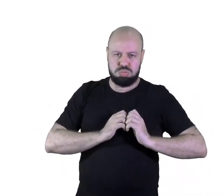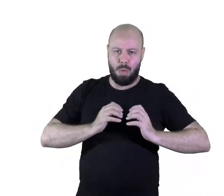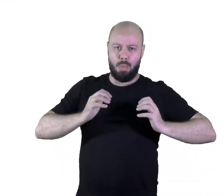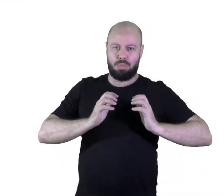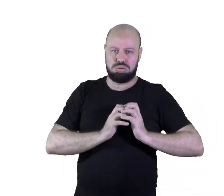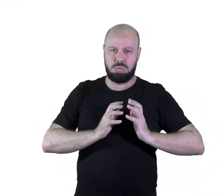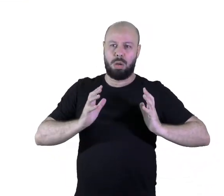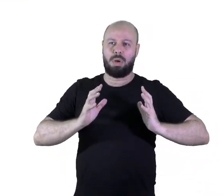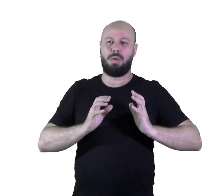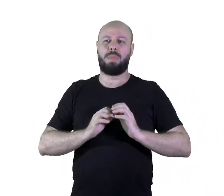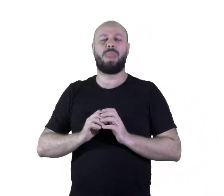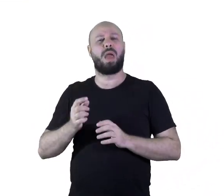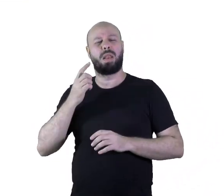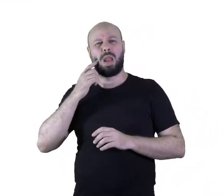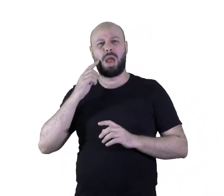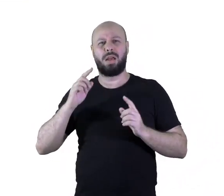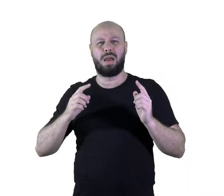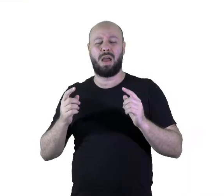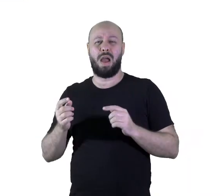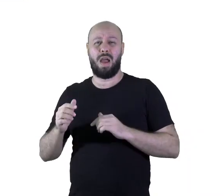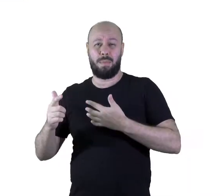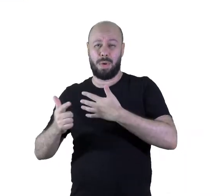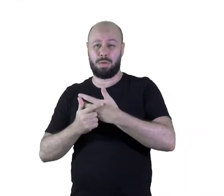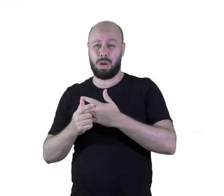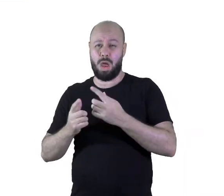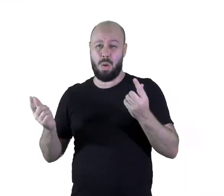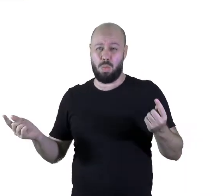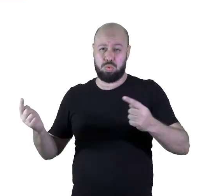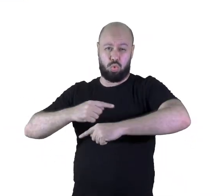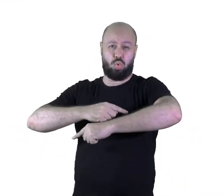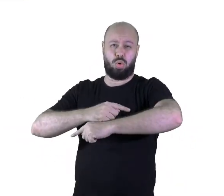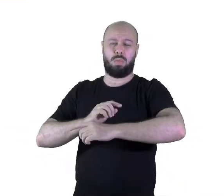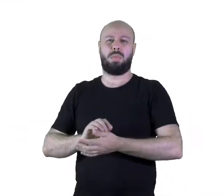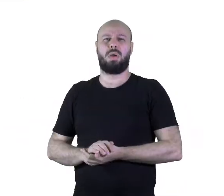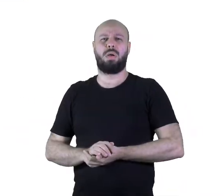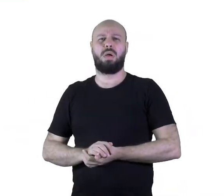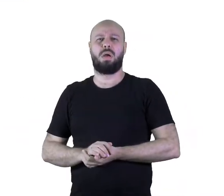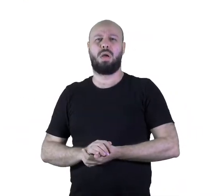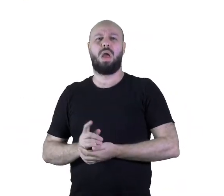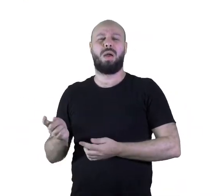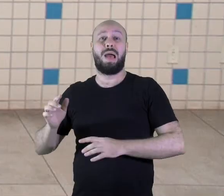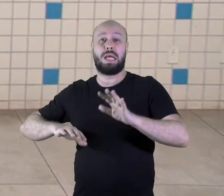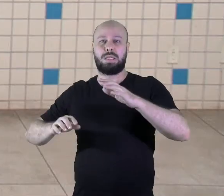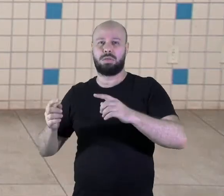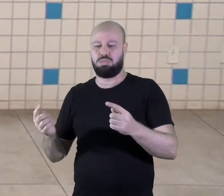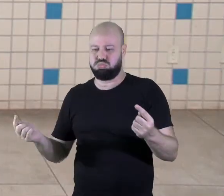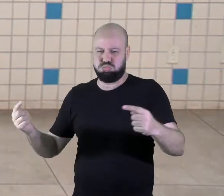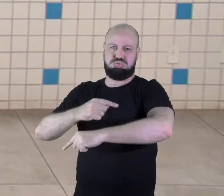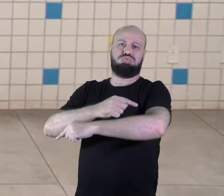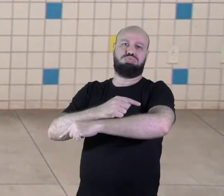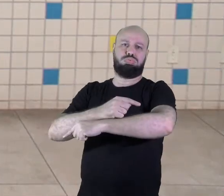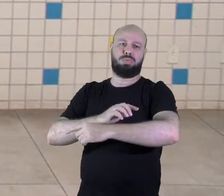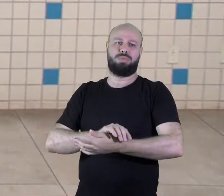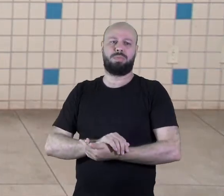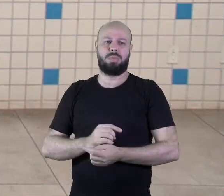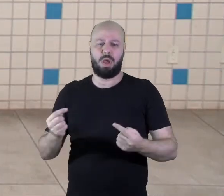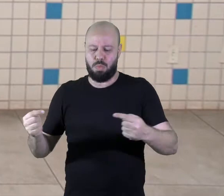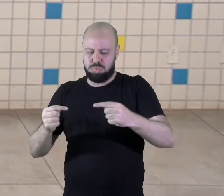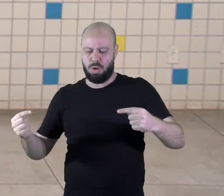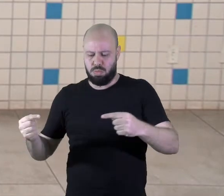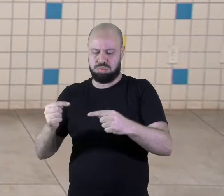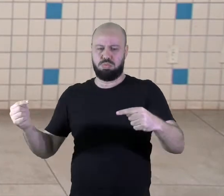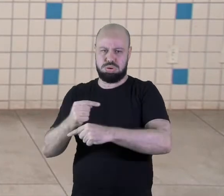função antagônica. Lembra que eu falei na aula passada aqui que é antagônico? Um age contra o outro. Não é? São controlados